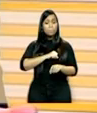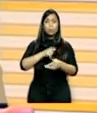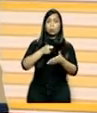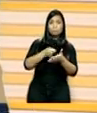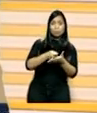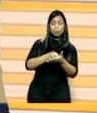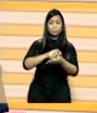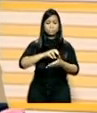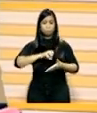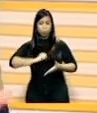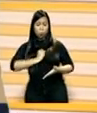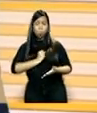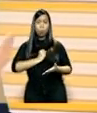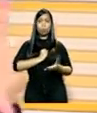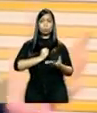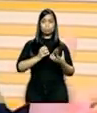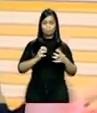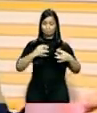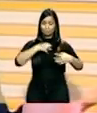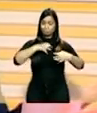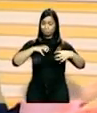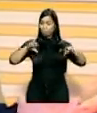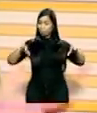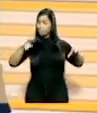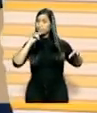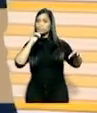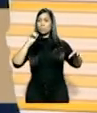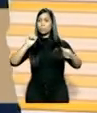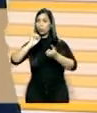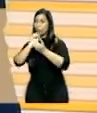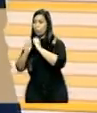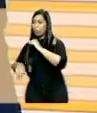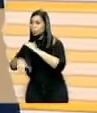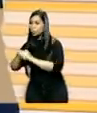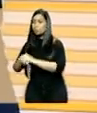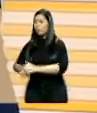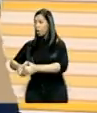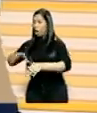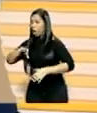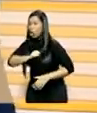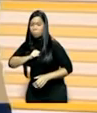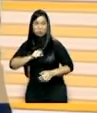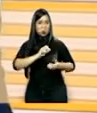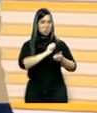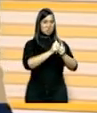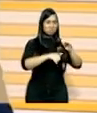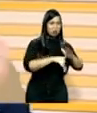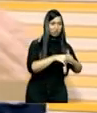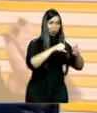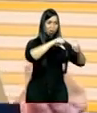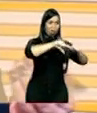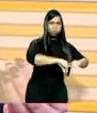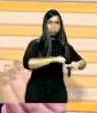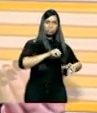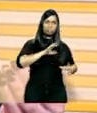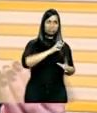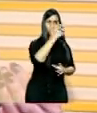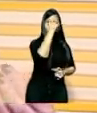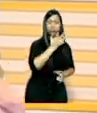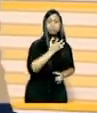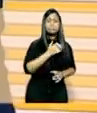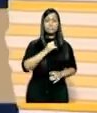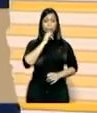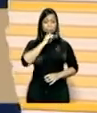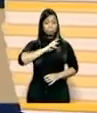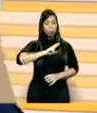amor e ódio são sentimentos extremos. Então eu amo tanto um time que eu tenho que odiar o outro. Né? Eu amo tanto a minha